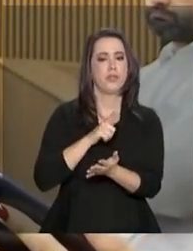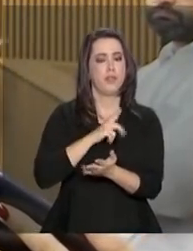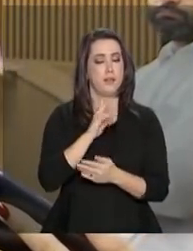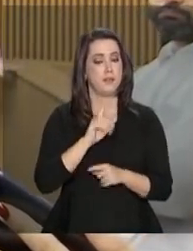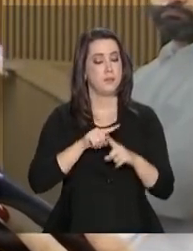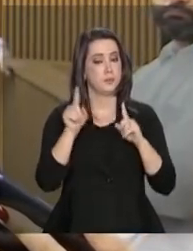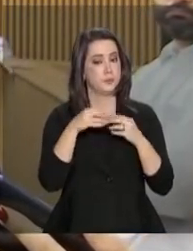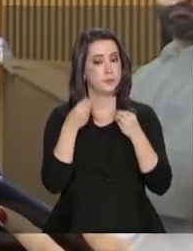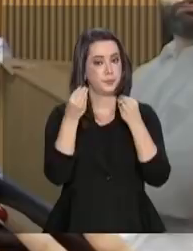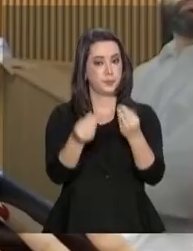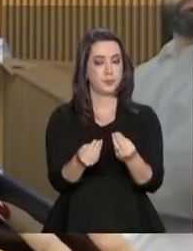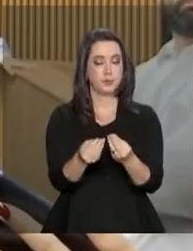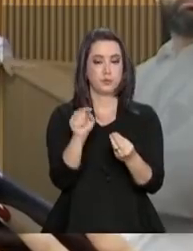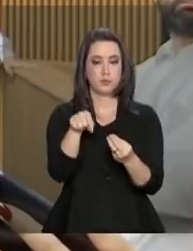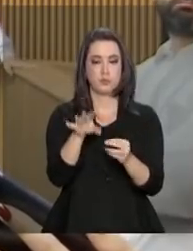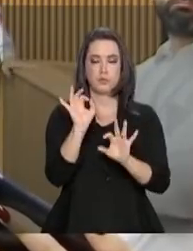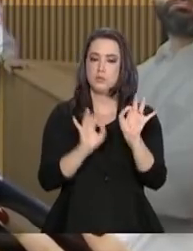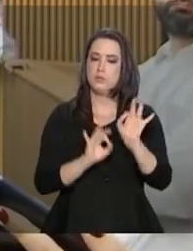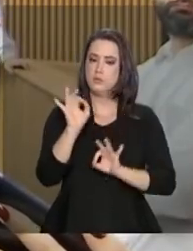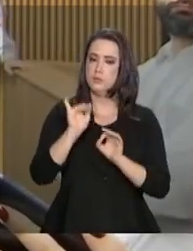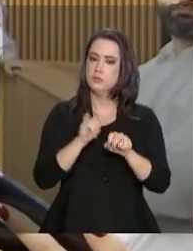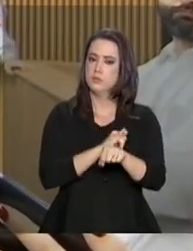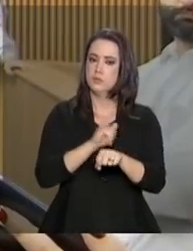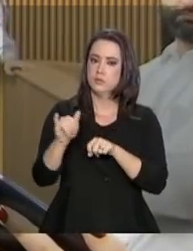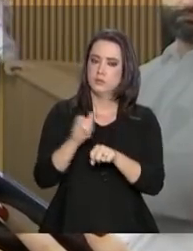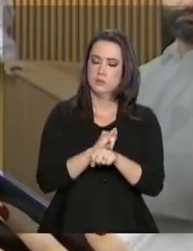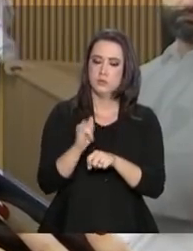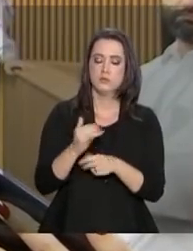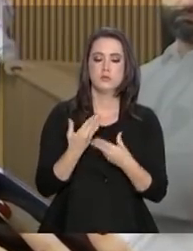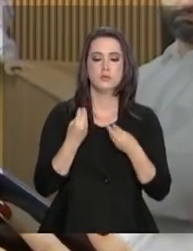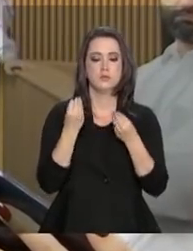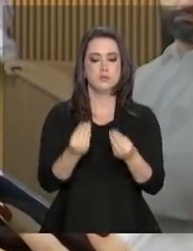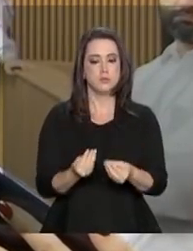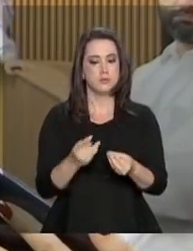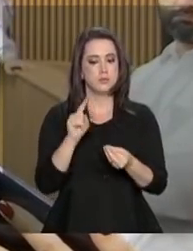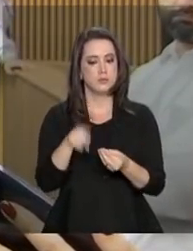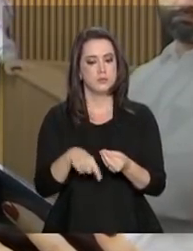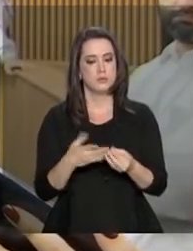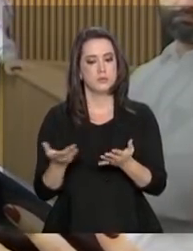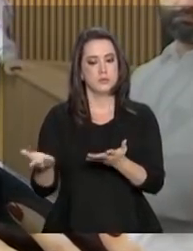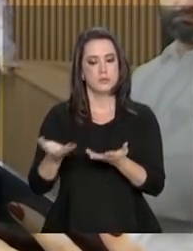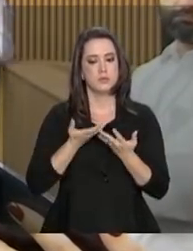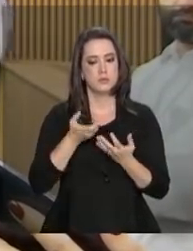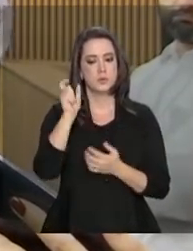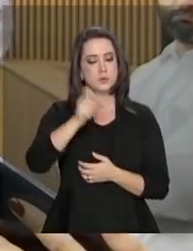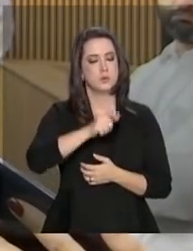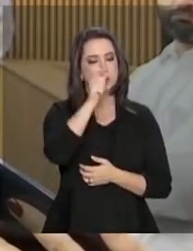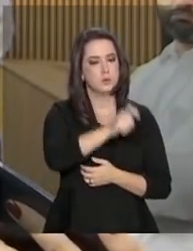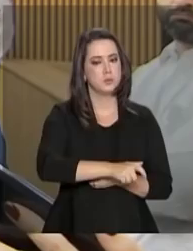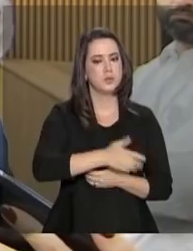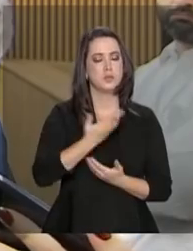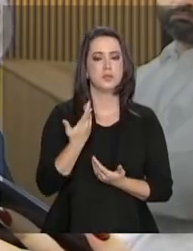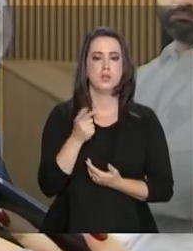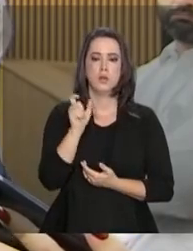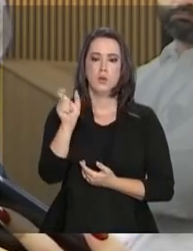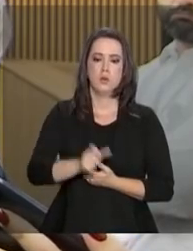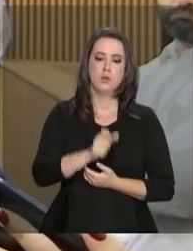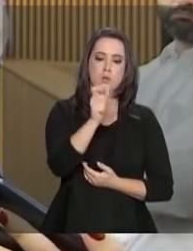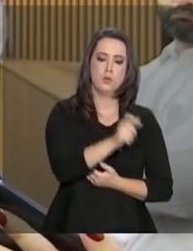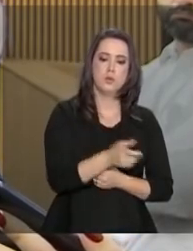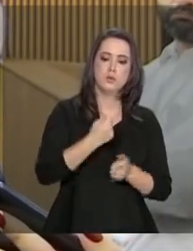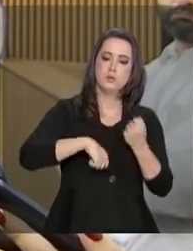deixamos a a estrutura ligamos uma estrutura de acolhimento legamos uma estrutura